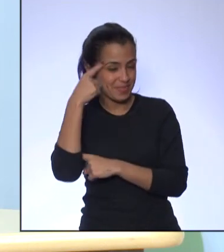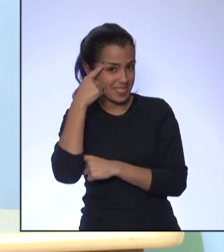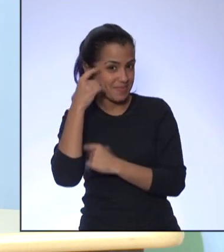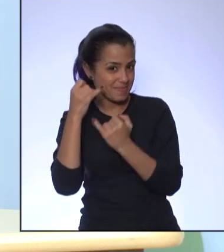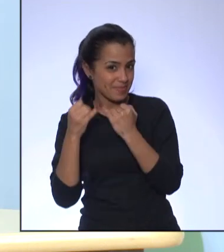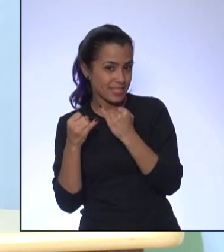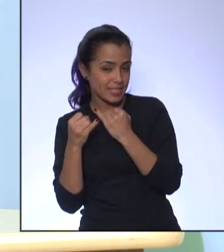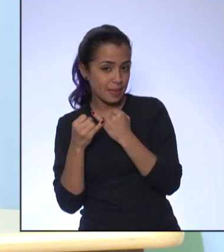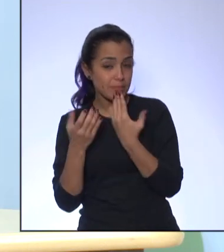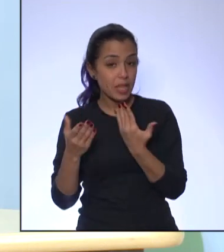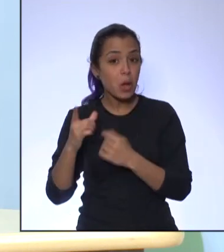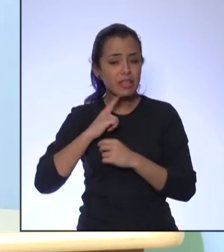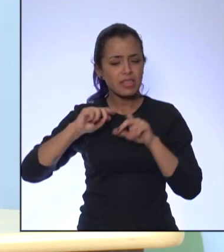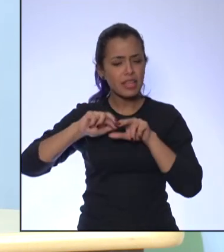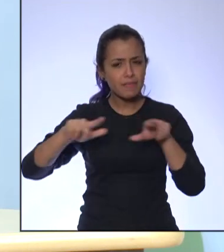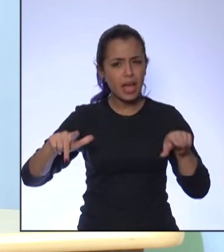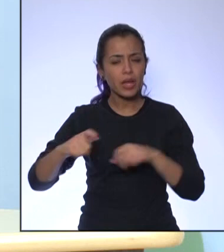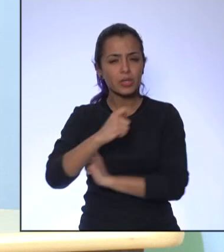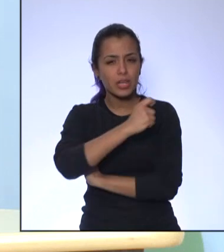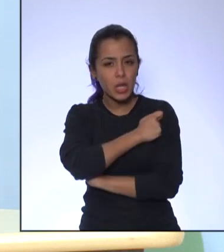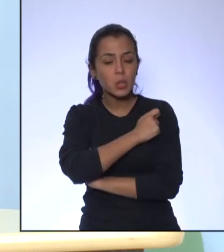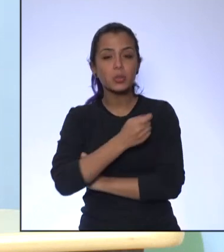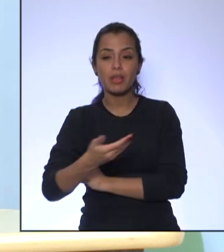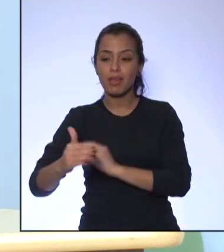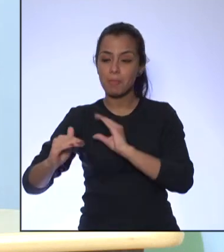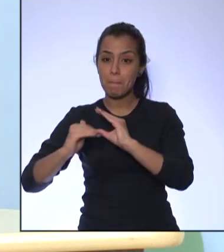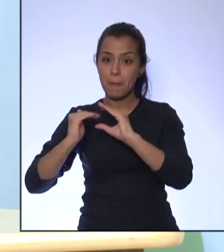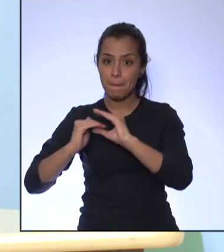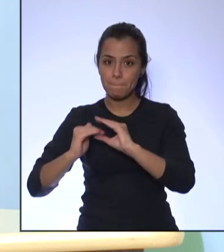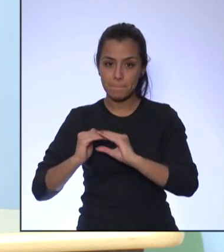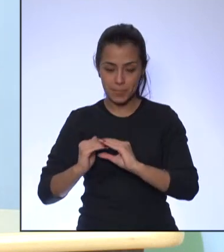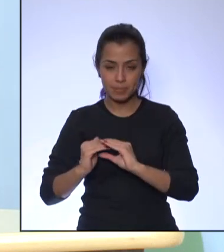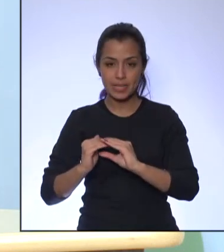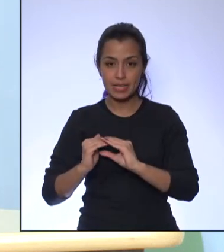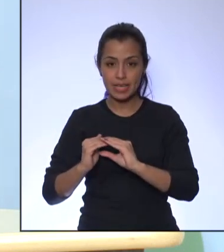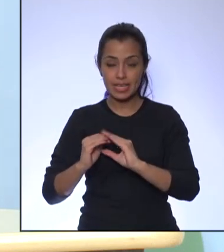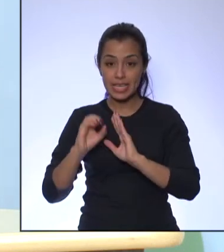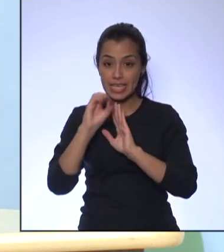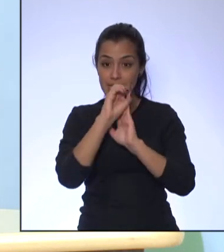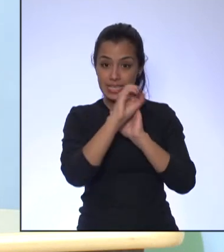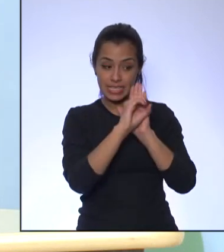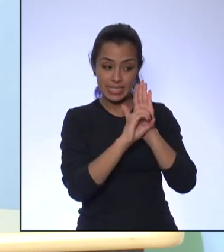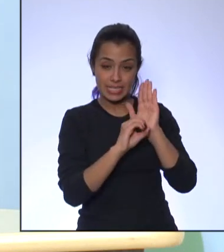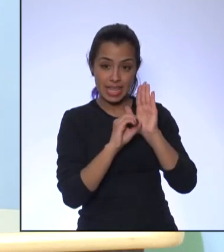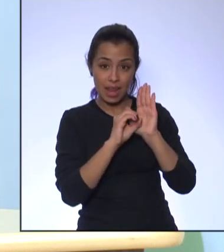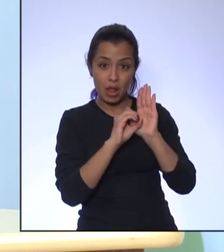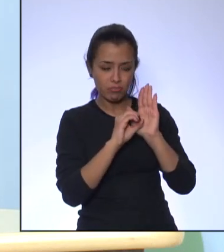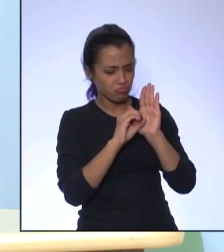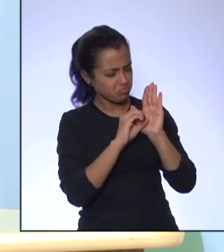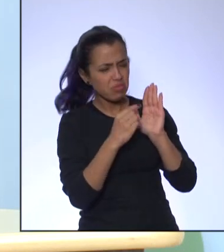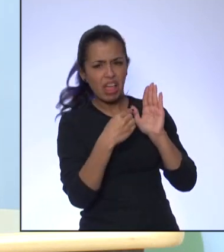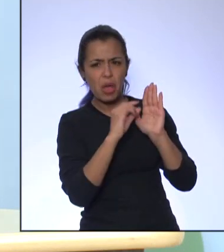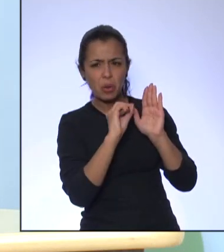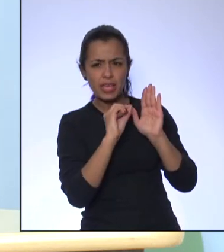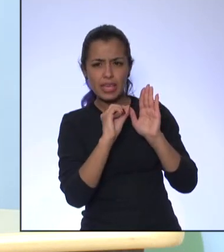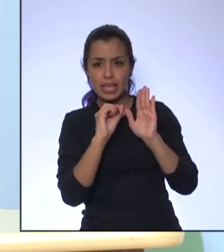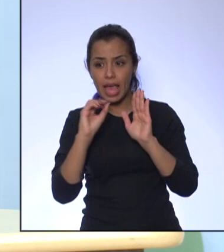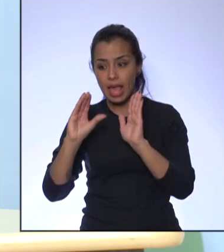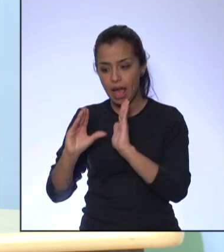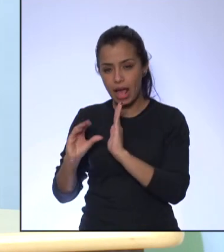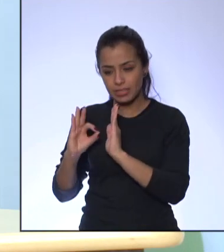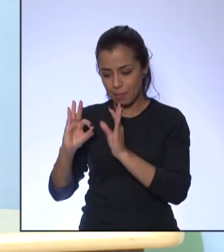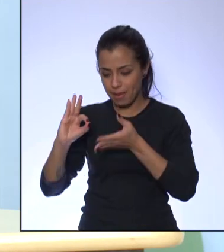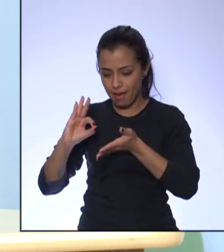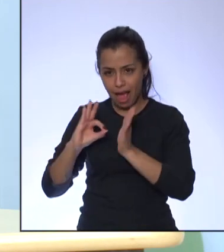aqui vários estudantes falando que célula, na verdade, são átomos reunidos. Né, escreveram isso de